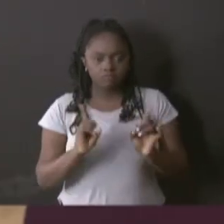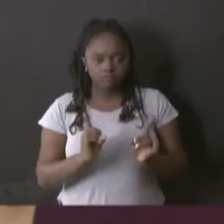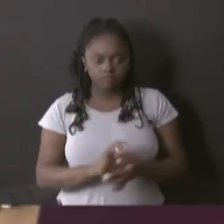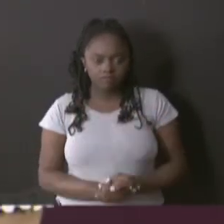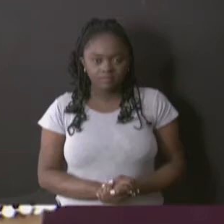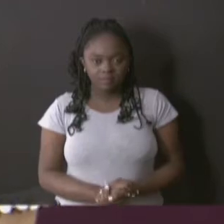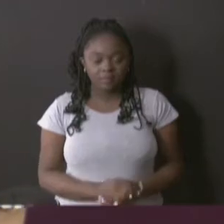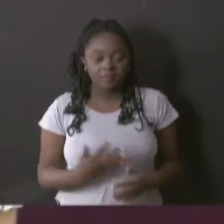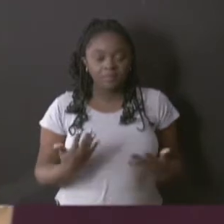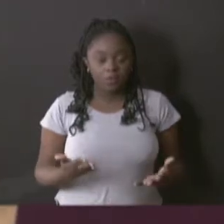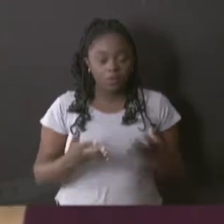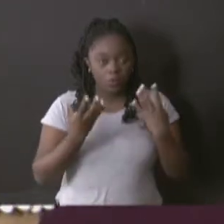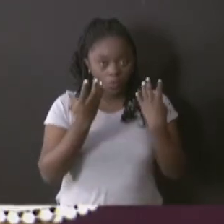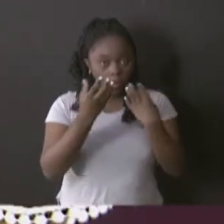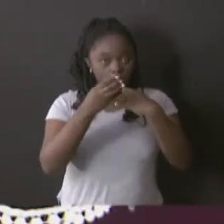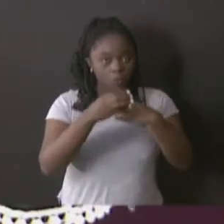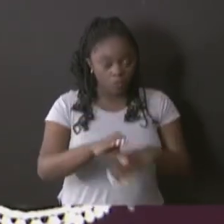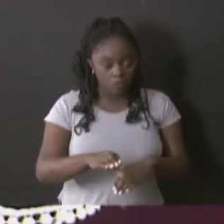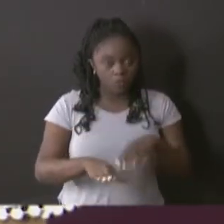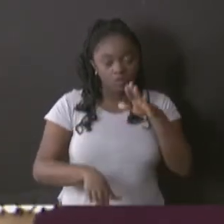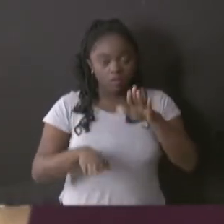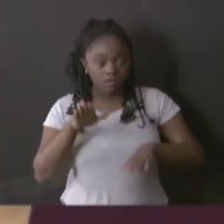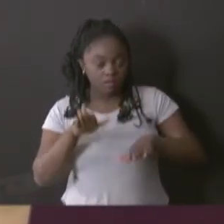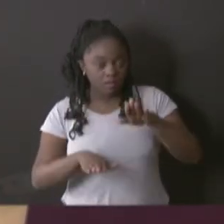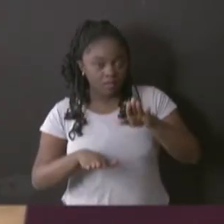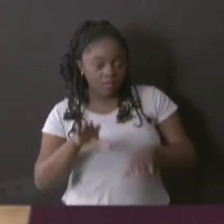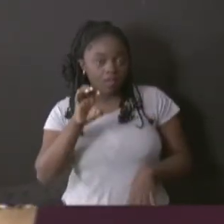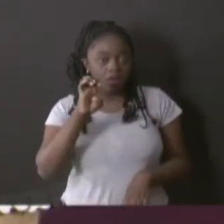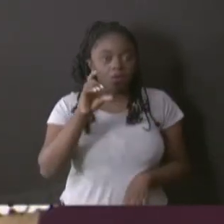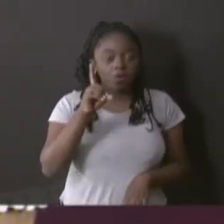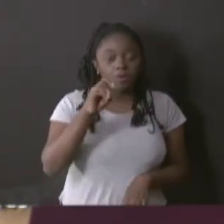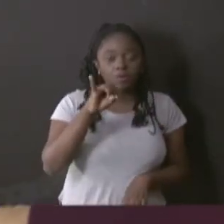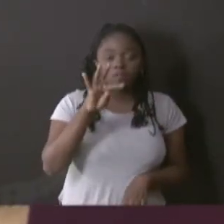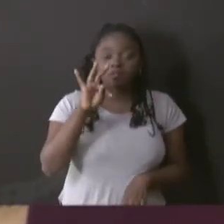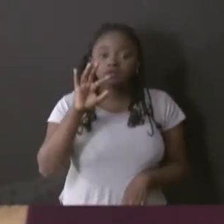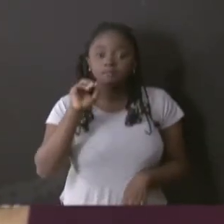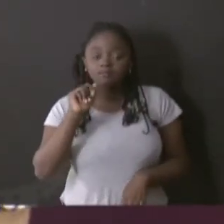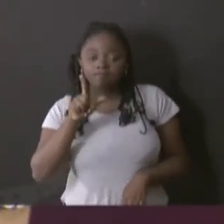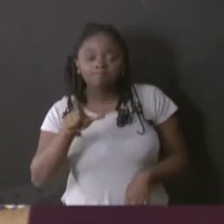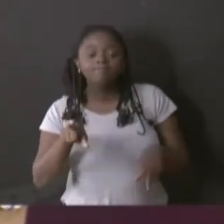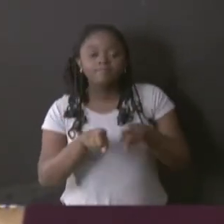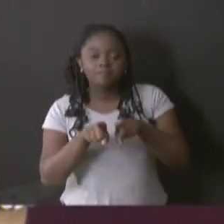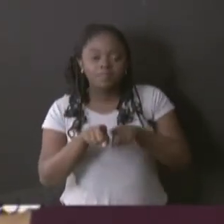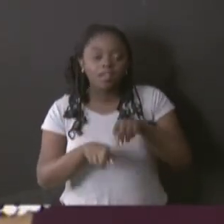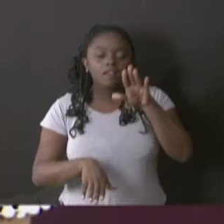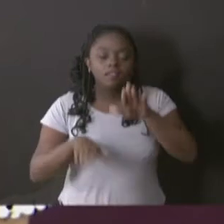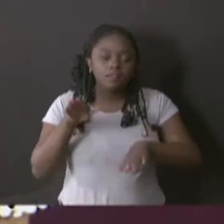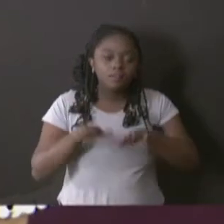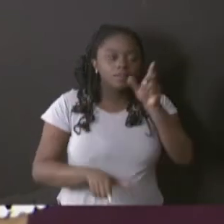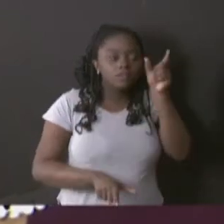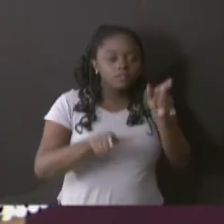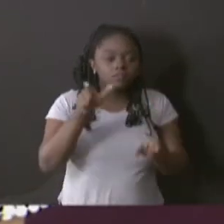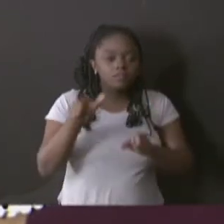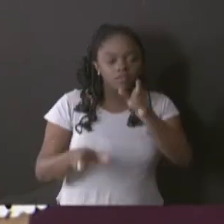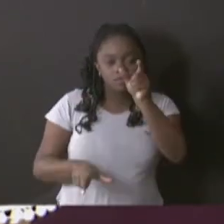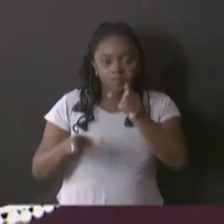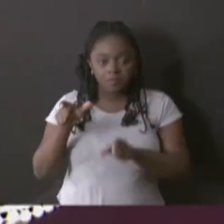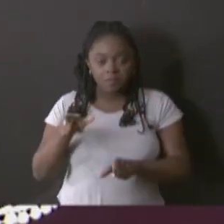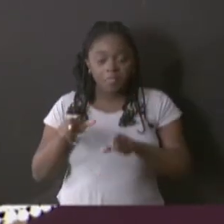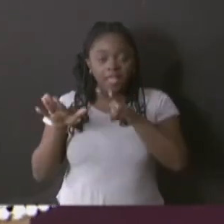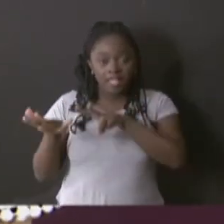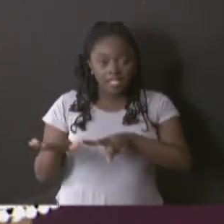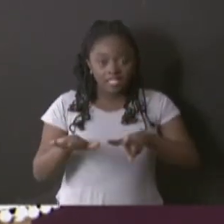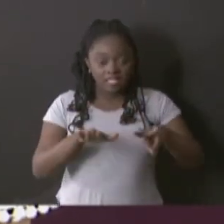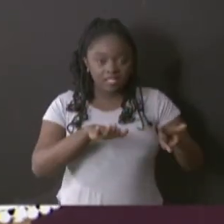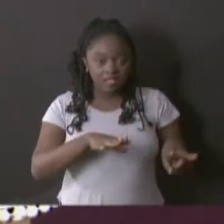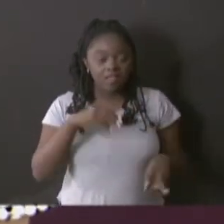mesma forma que o concurso vai depender do edital, isso também varia muito de pessoa para pessoa. Essa semana eu tive uma experiência incrível